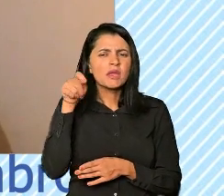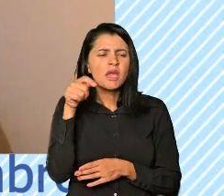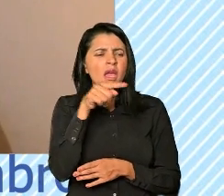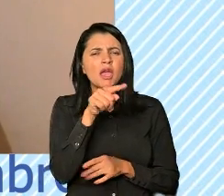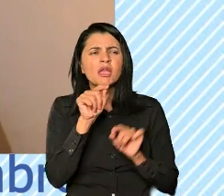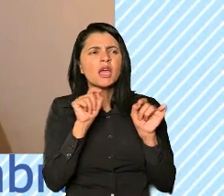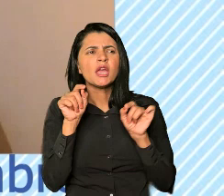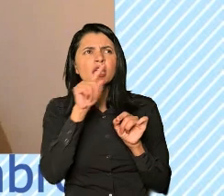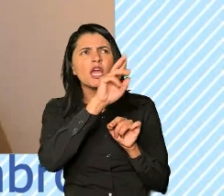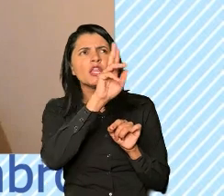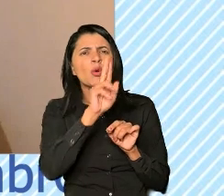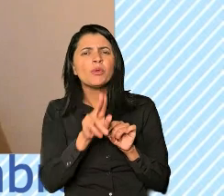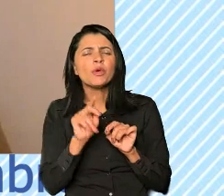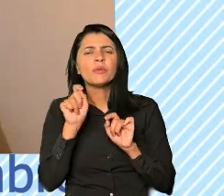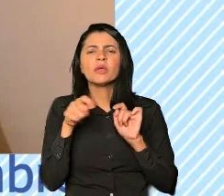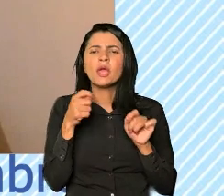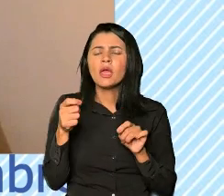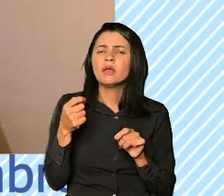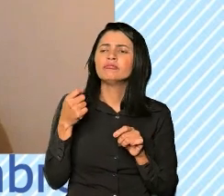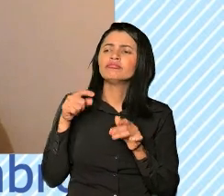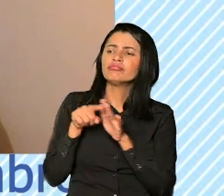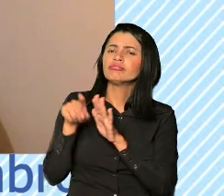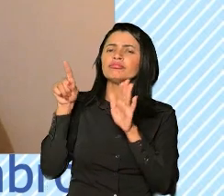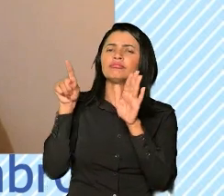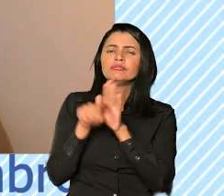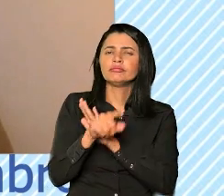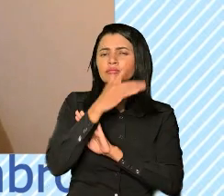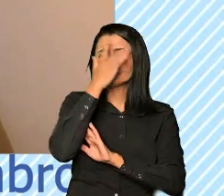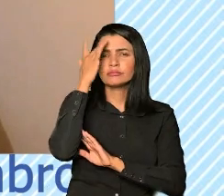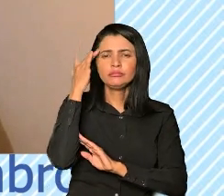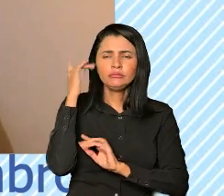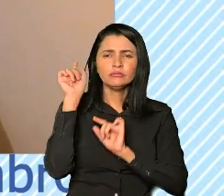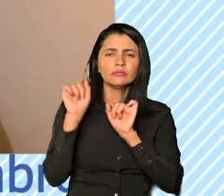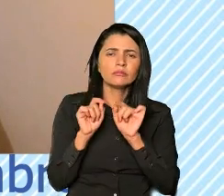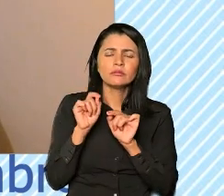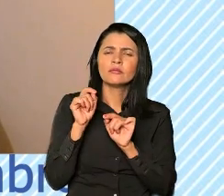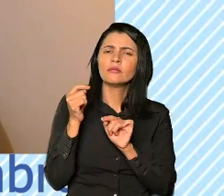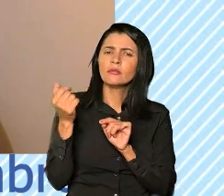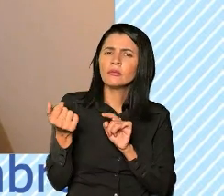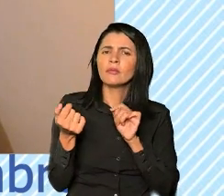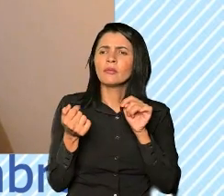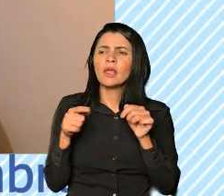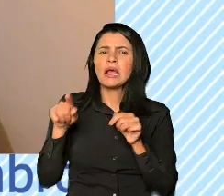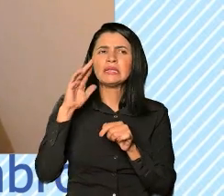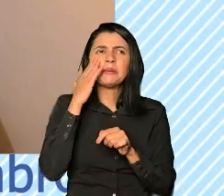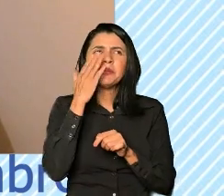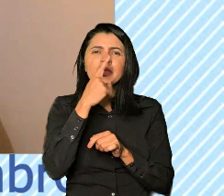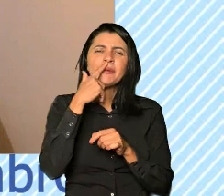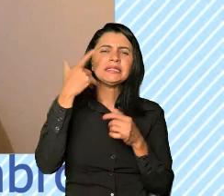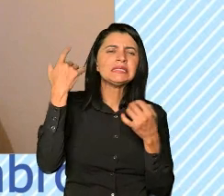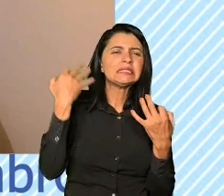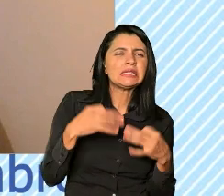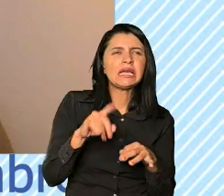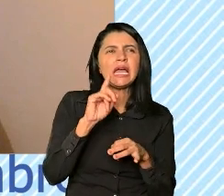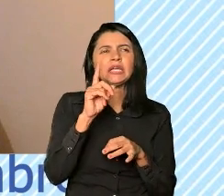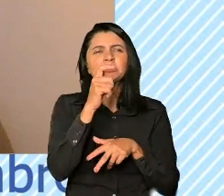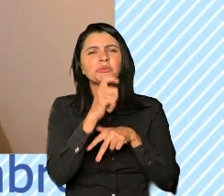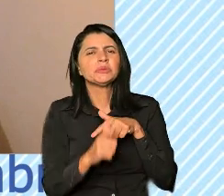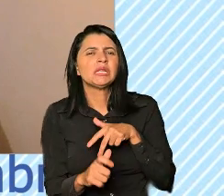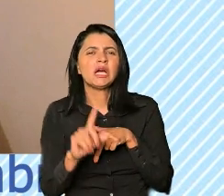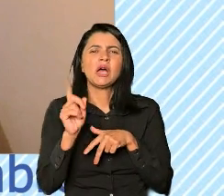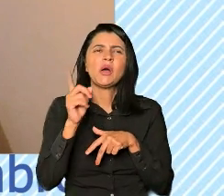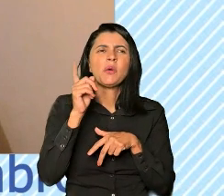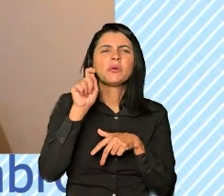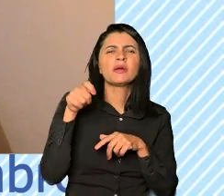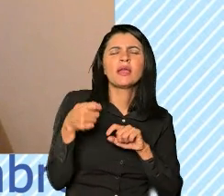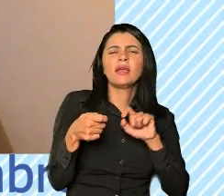Alguém sabe quem foi aquilo? E a gente começou a perguntar para as pessoas na rua, e pouca gente, elas sabiam, mas não sabiam direito o personagem, não sabia direito